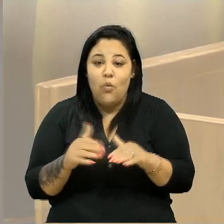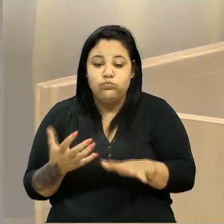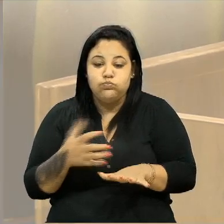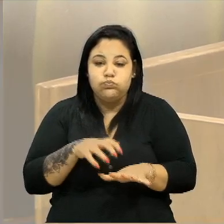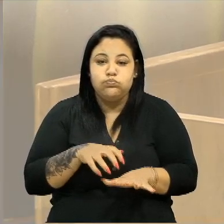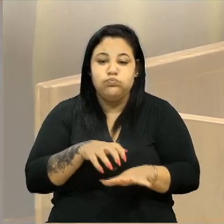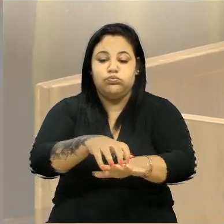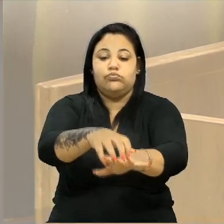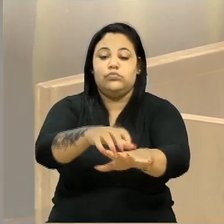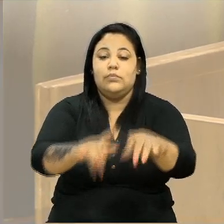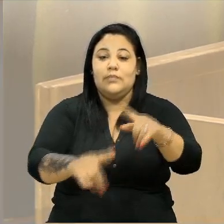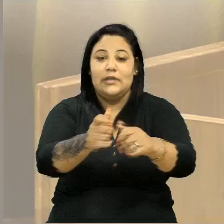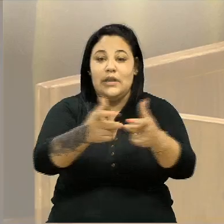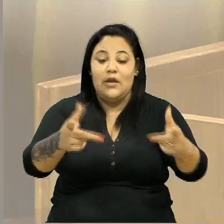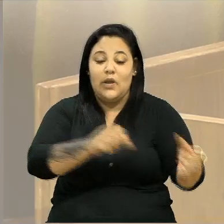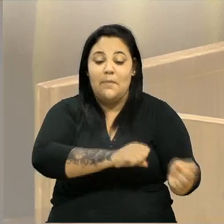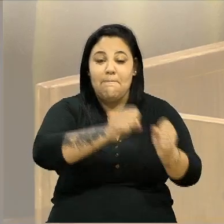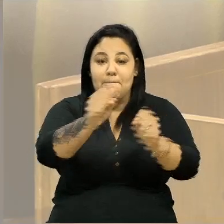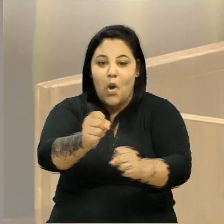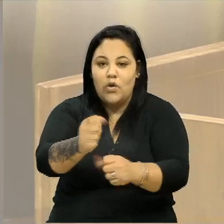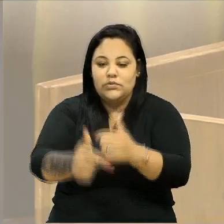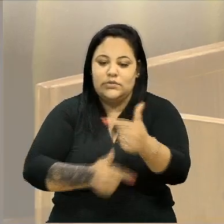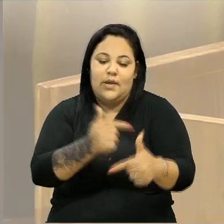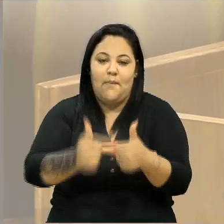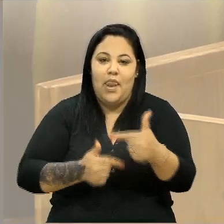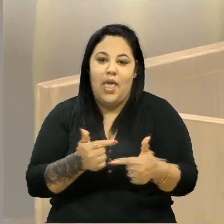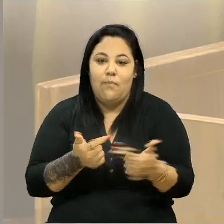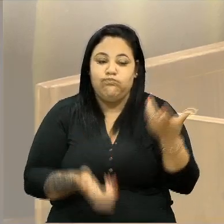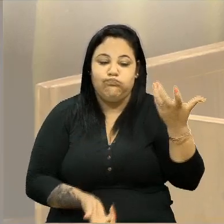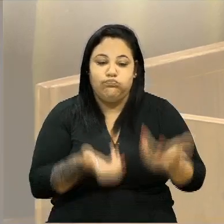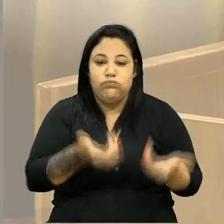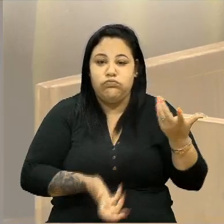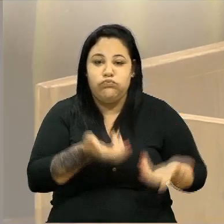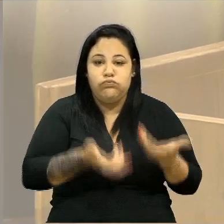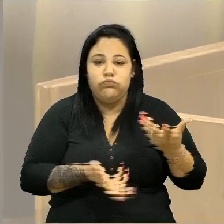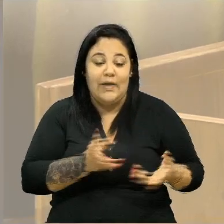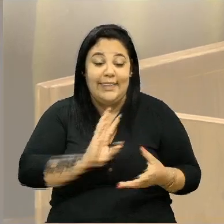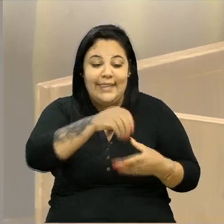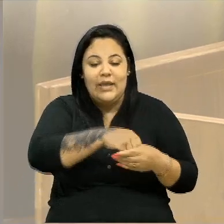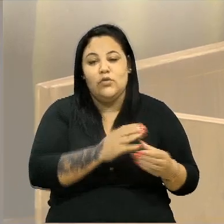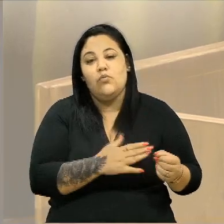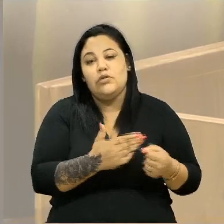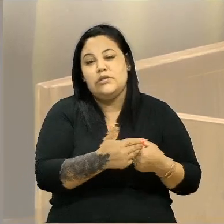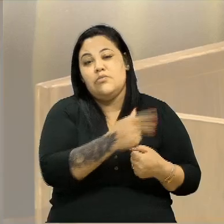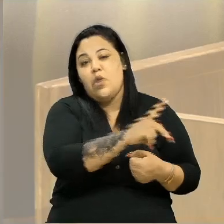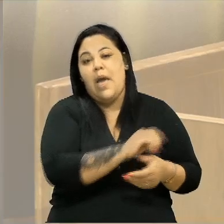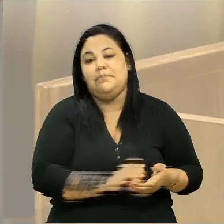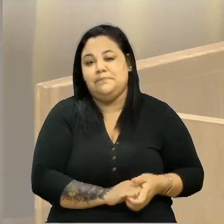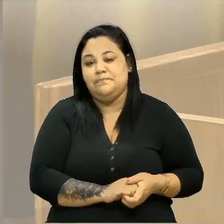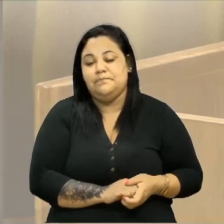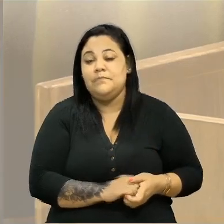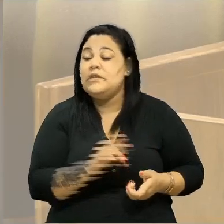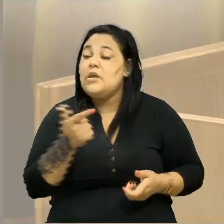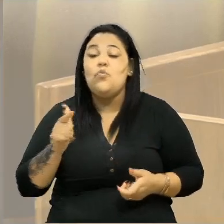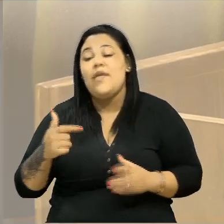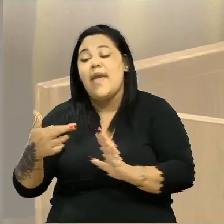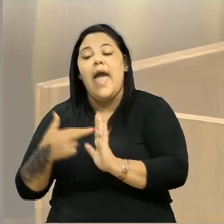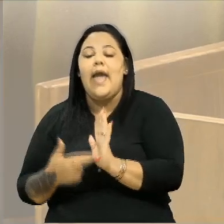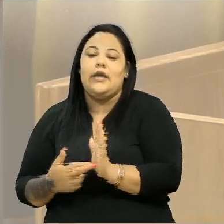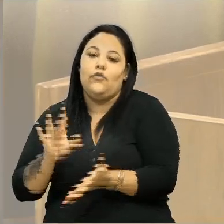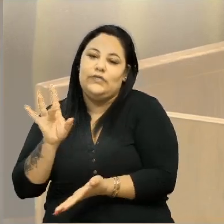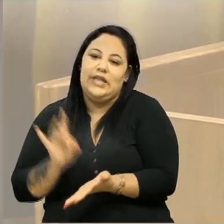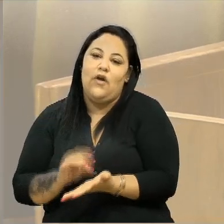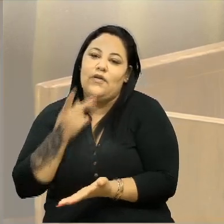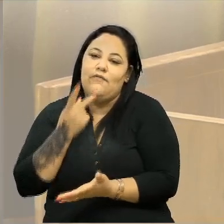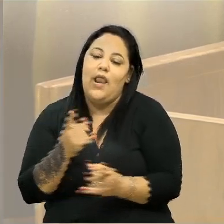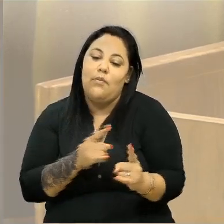individual para que eles possam dar a primeira resposta aos incêndios naquele município. não há norma vigente que possibilite a uma